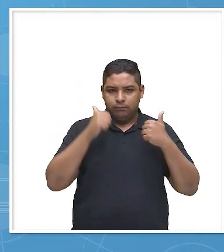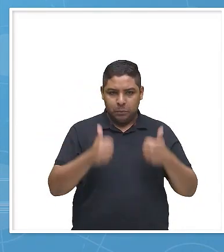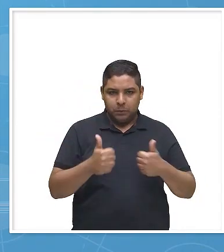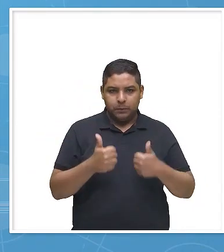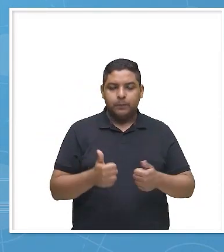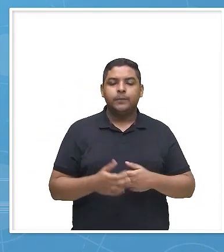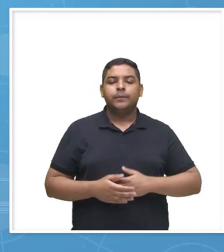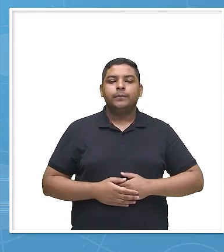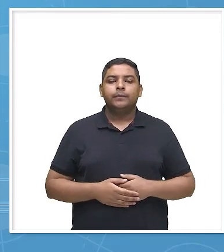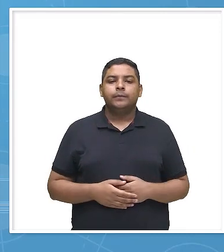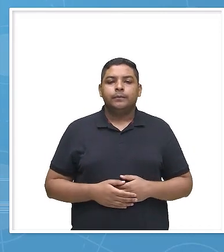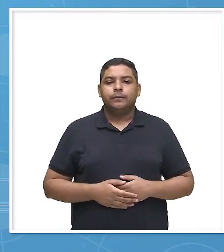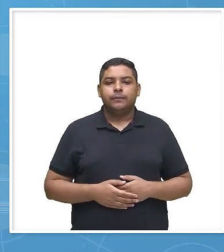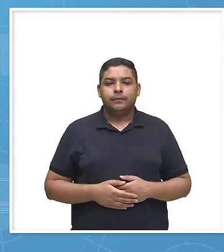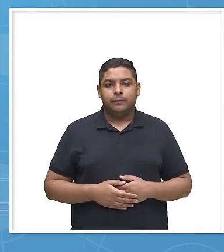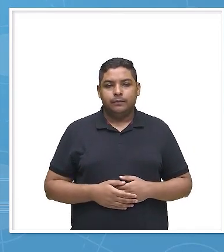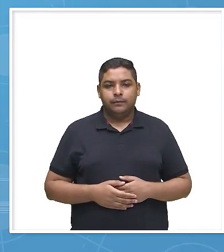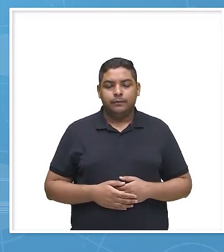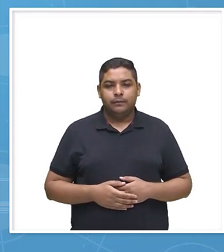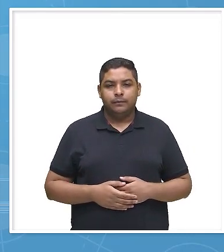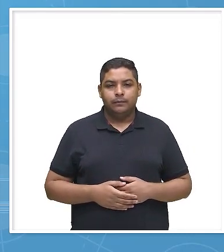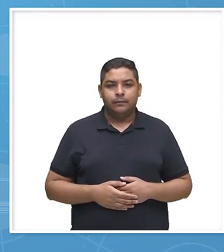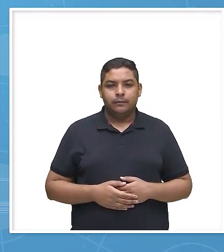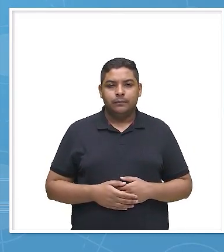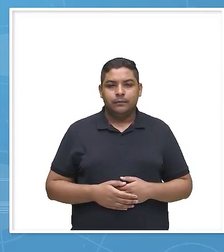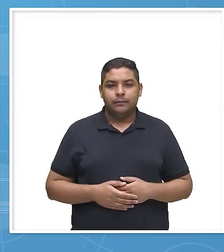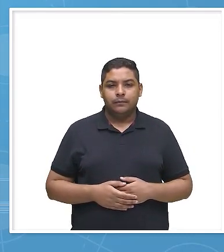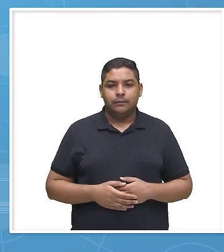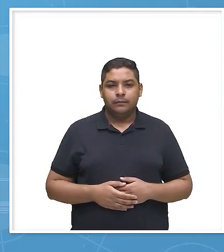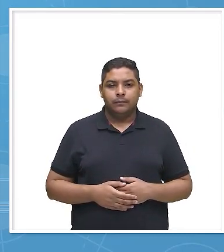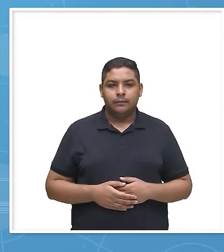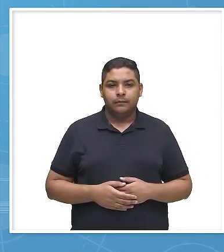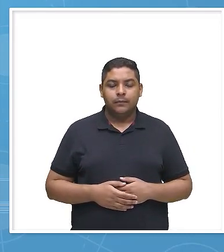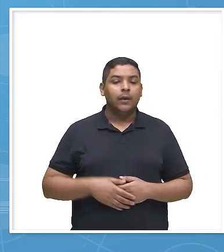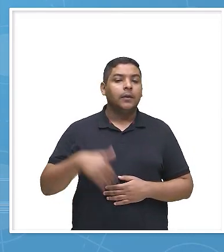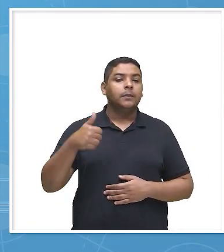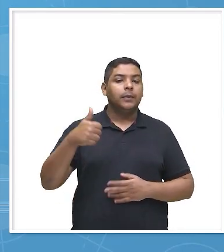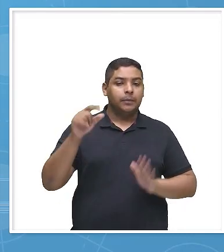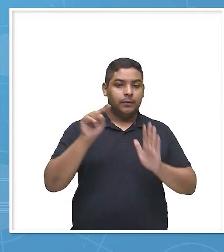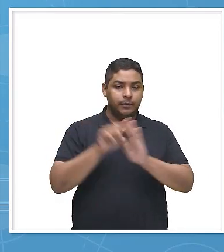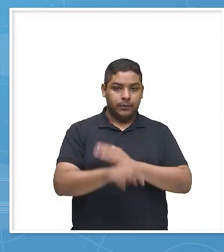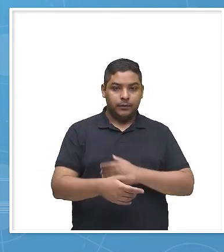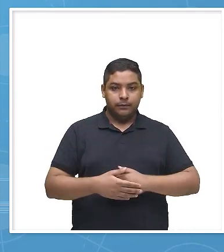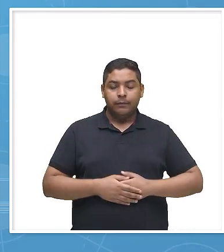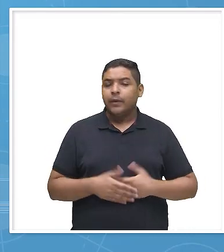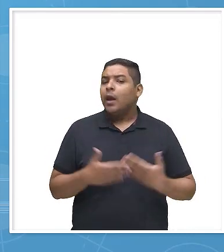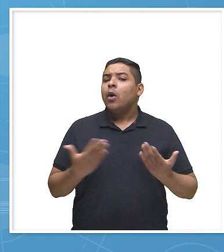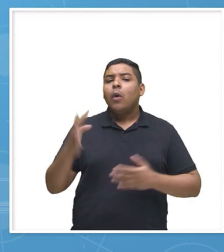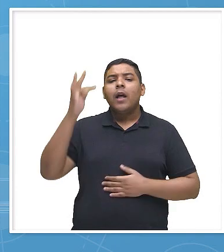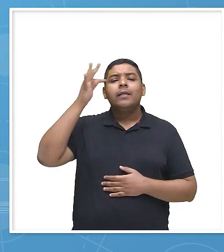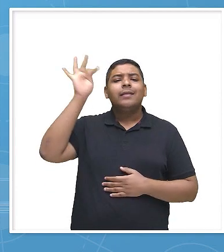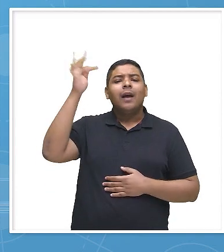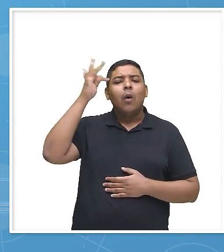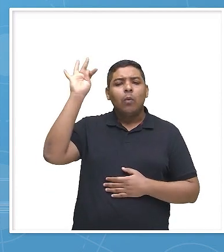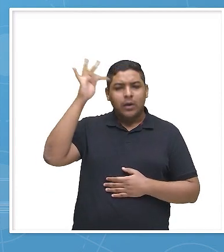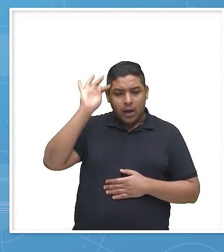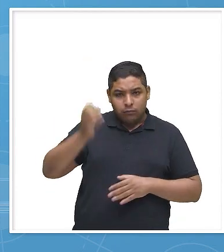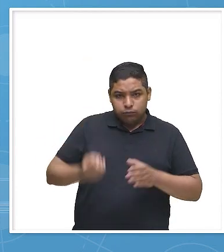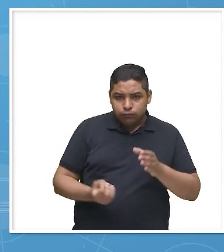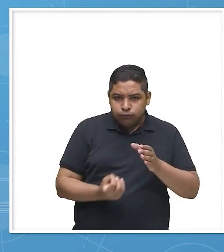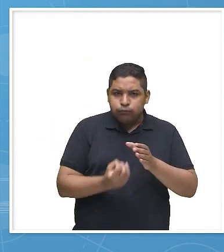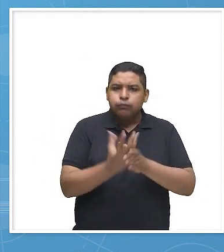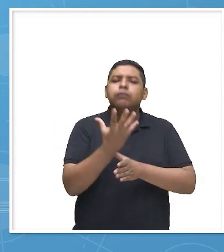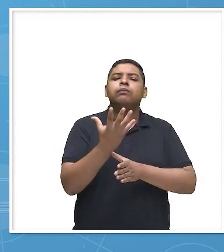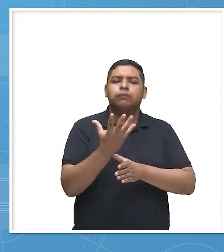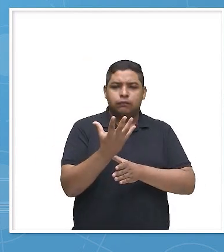primeira questão para a gente. Fala o seguinte para a gente, a primeira questão... A teoria da origem das espécies do